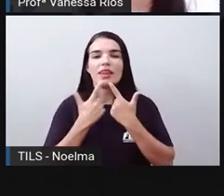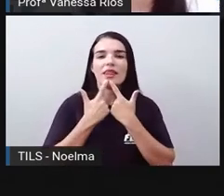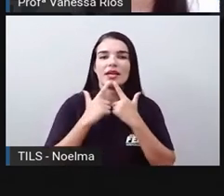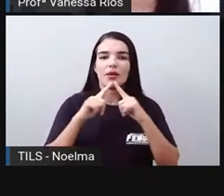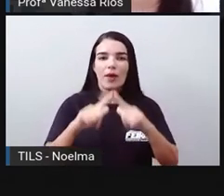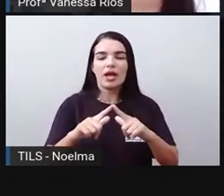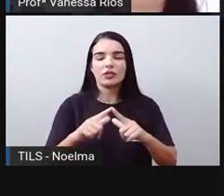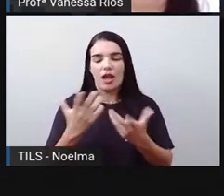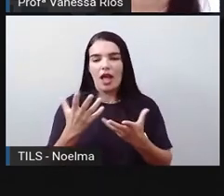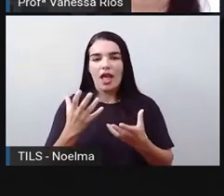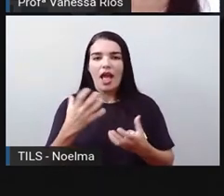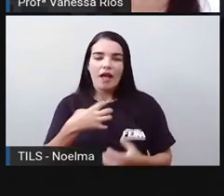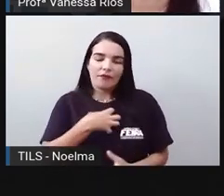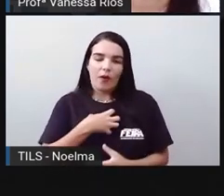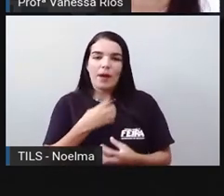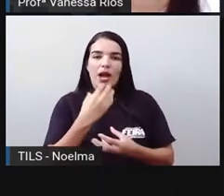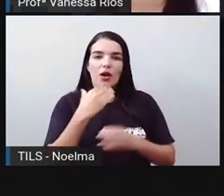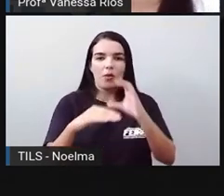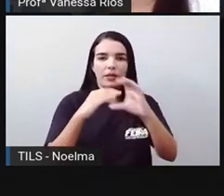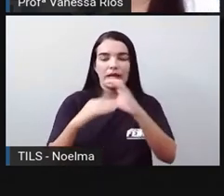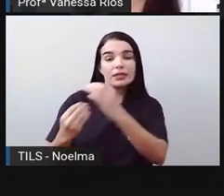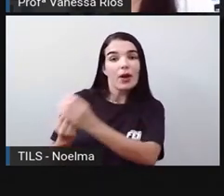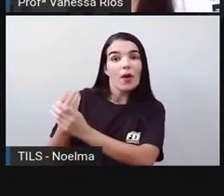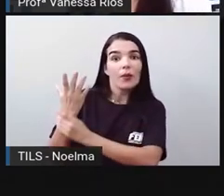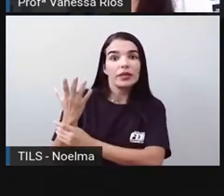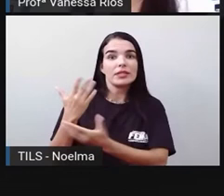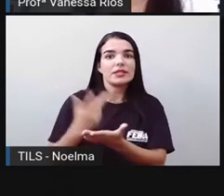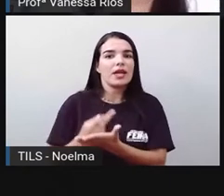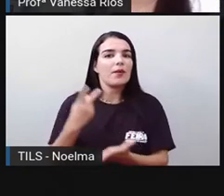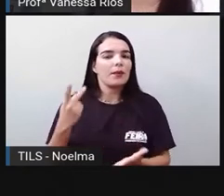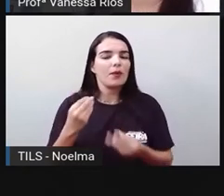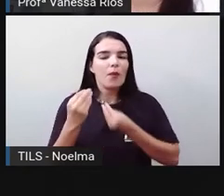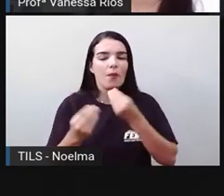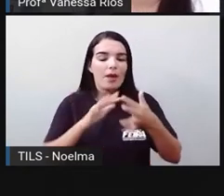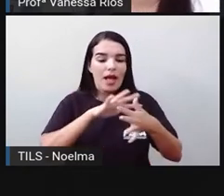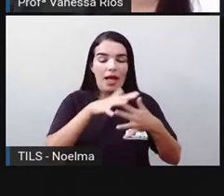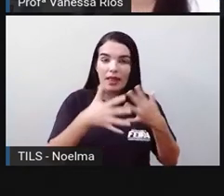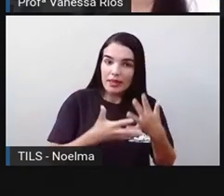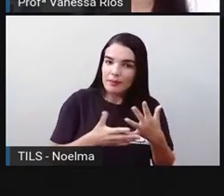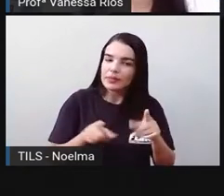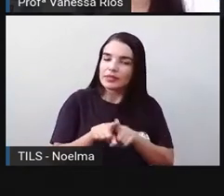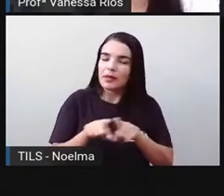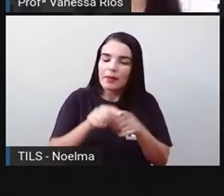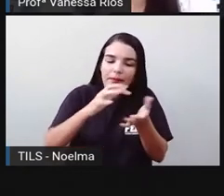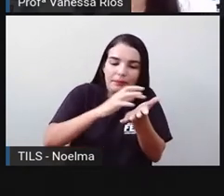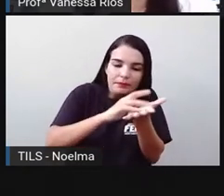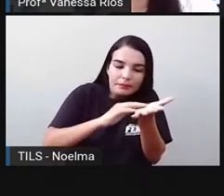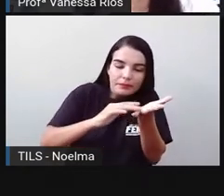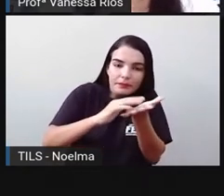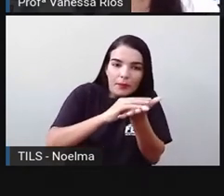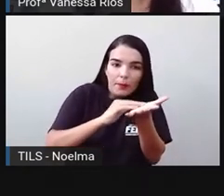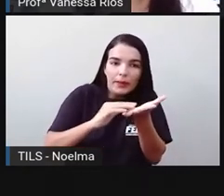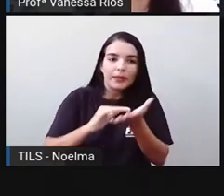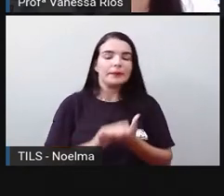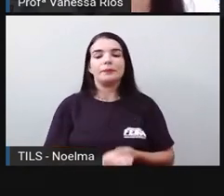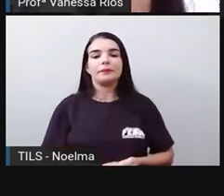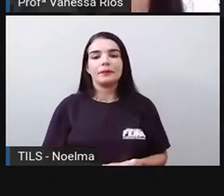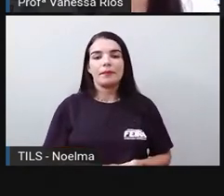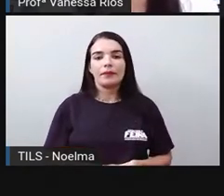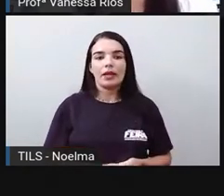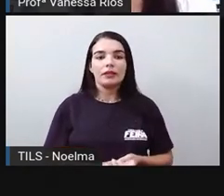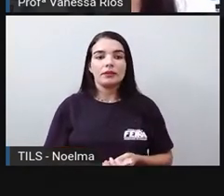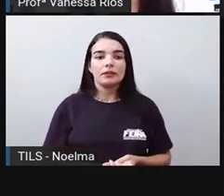formas de comunicação surgiram, tanto aí a Libras quanto o Braille. Então, a comunicação usando as mãos era